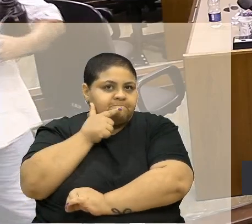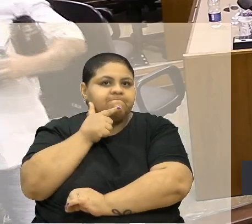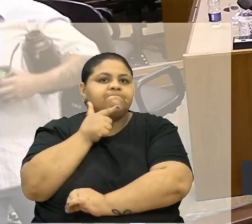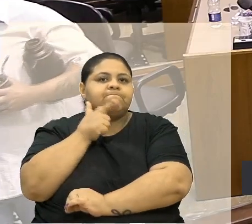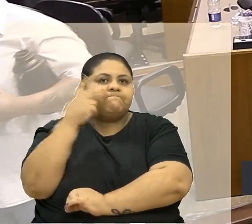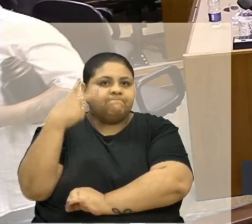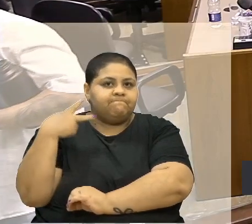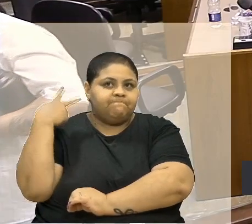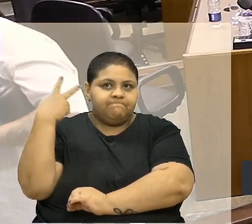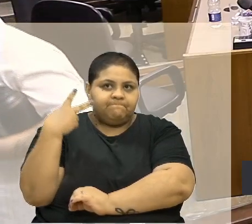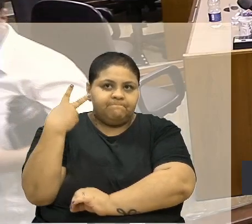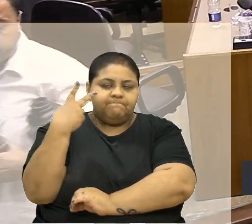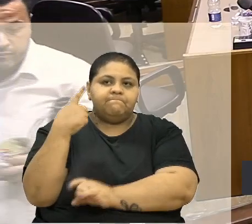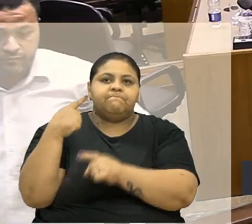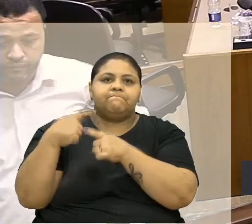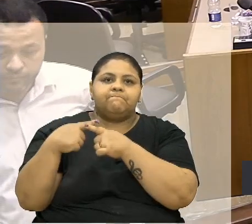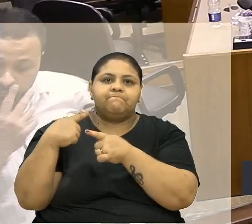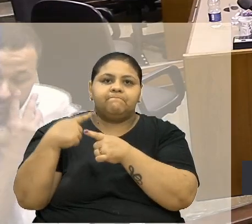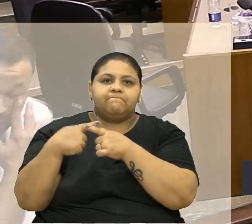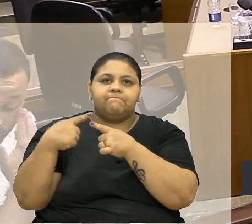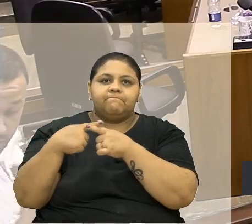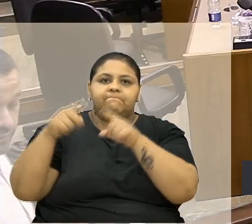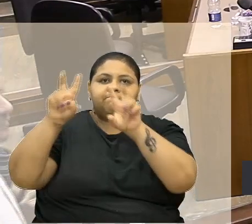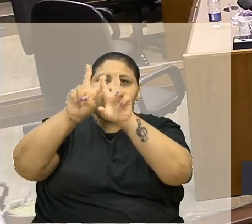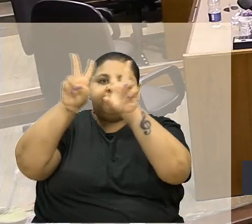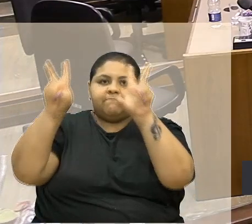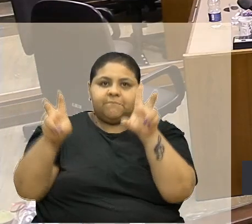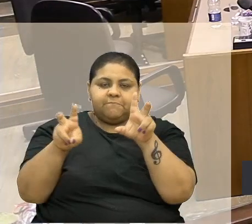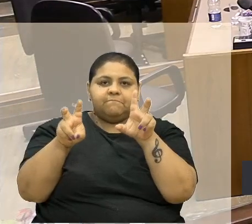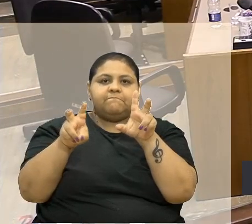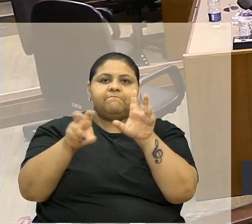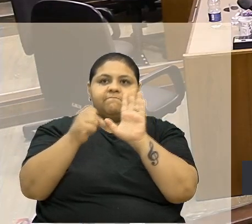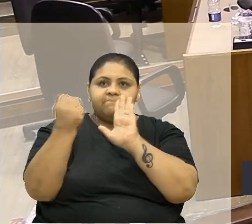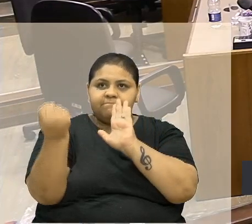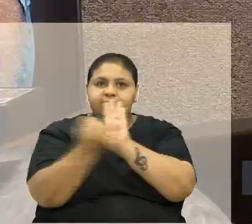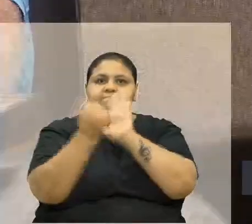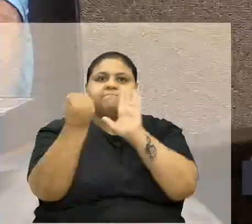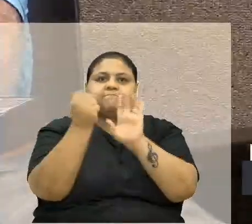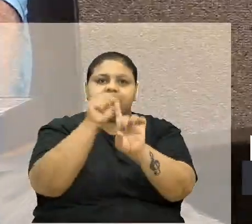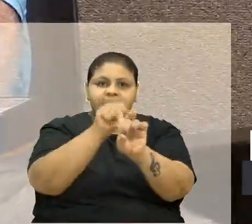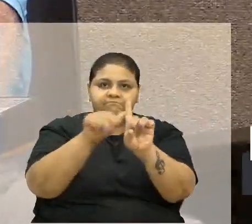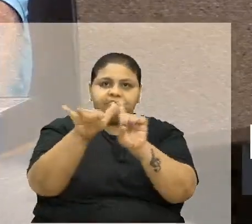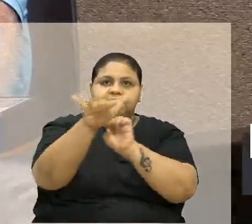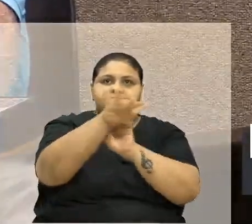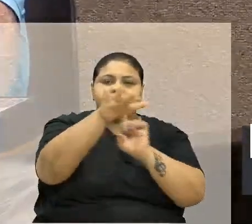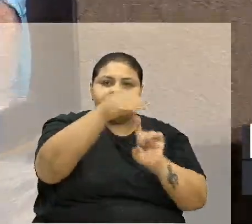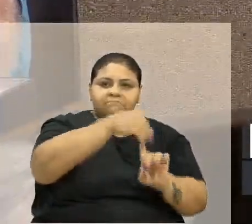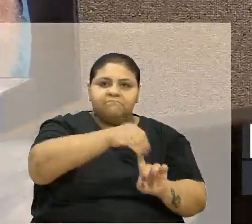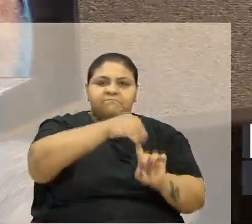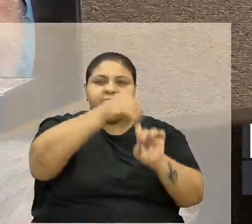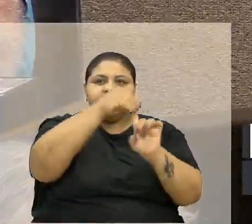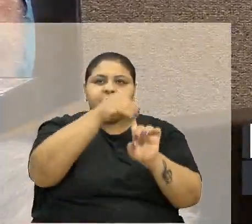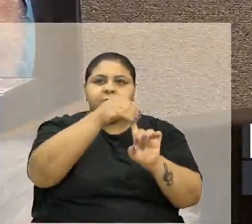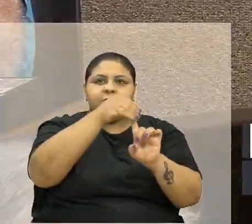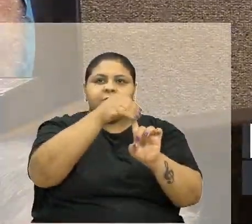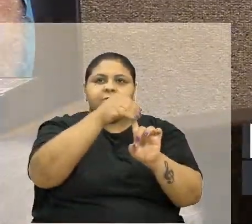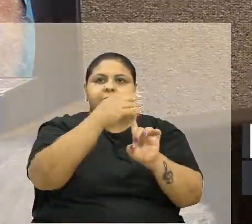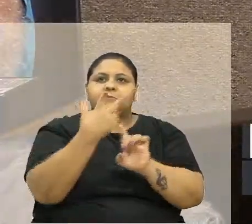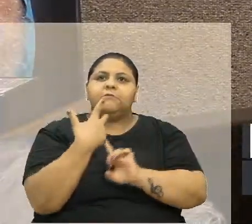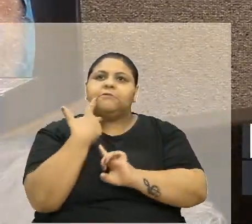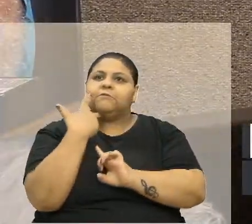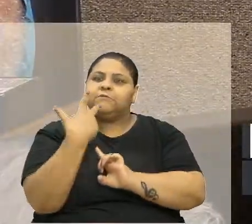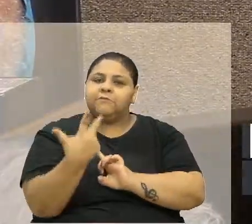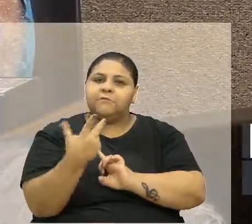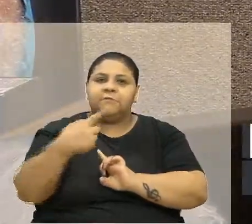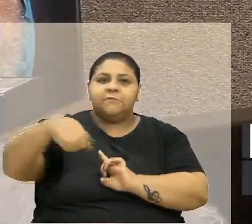vereador, porque é um tema latente na nossa sociedade, principalmente quando lidamos com